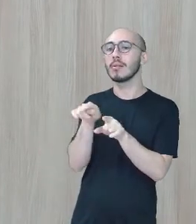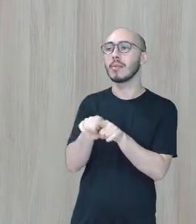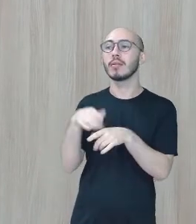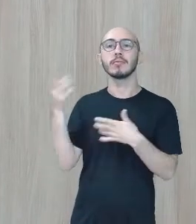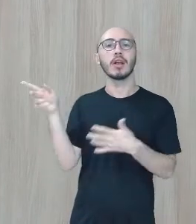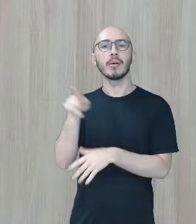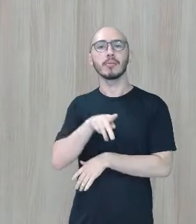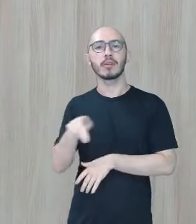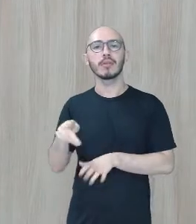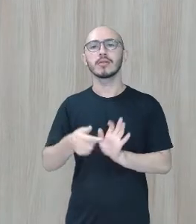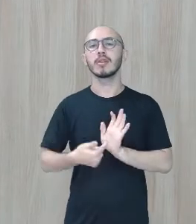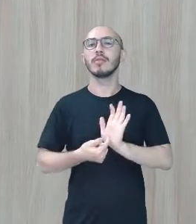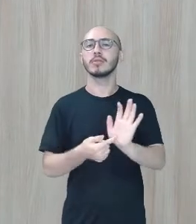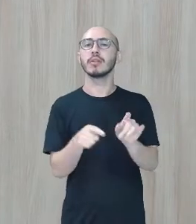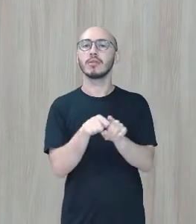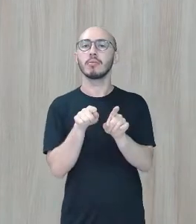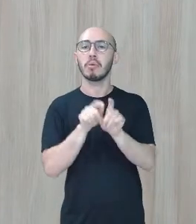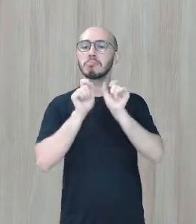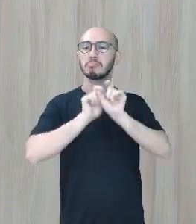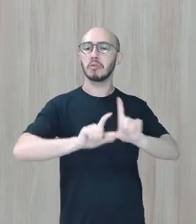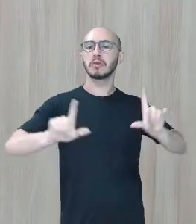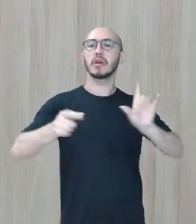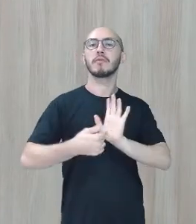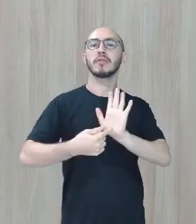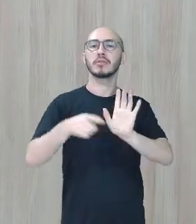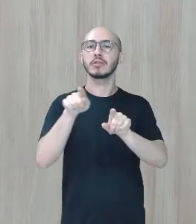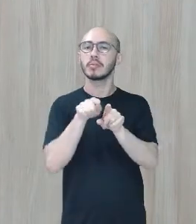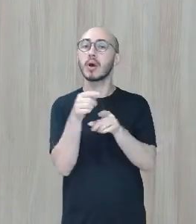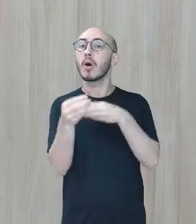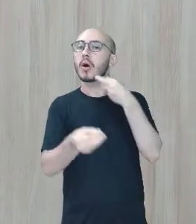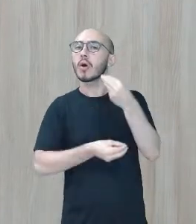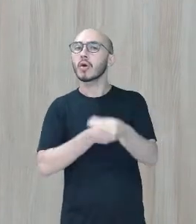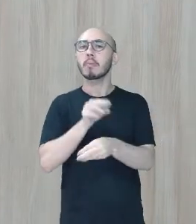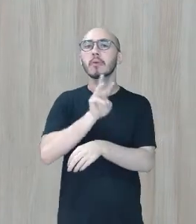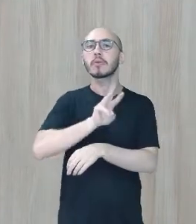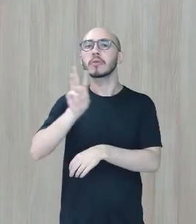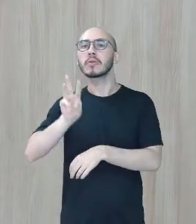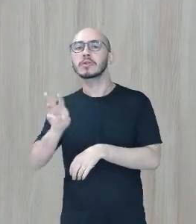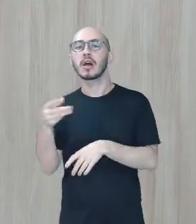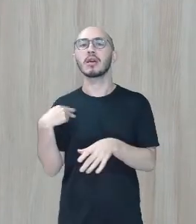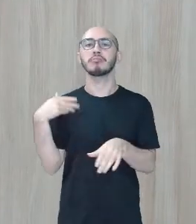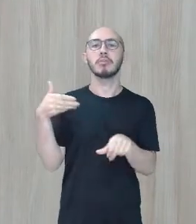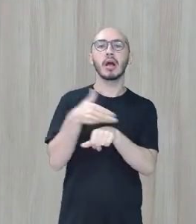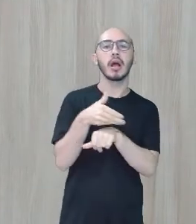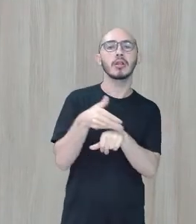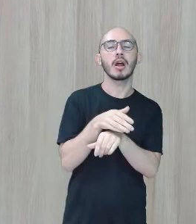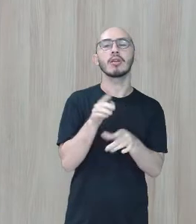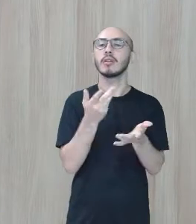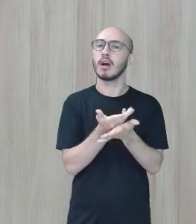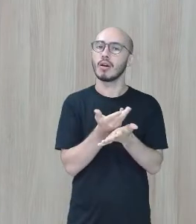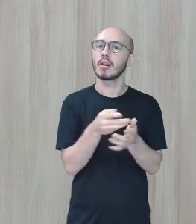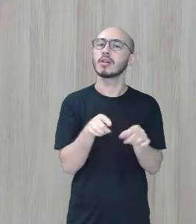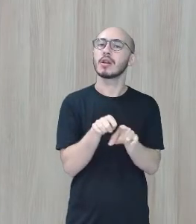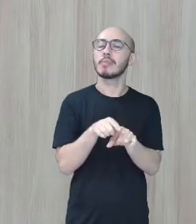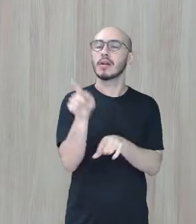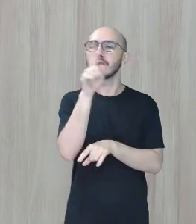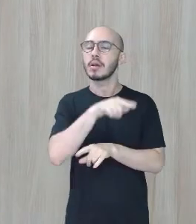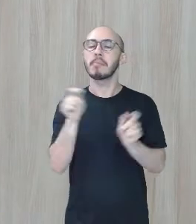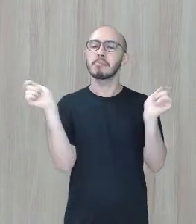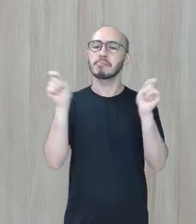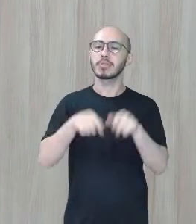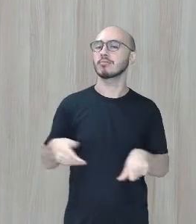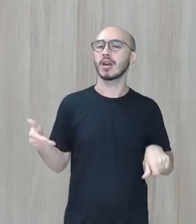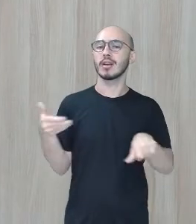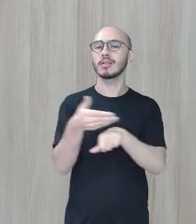disse que ia trazer aí o site para logar no computador, certo? Tudo direitinho para que você possa ter